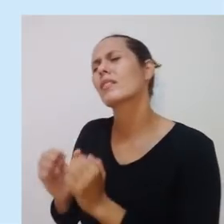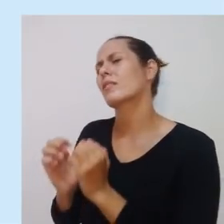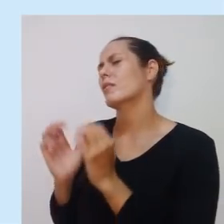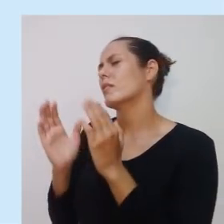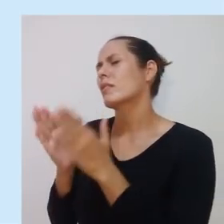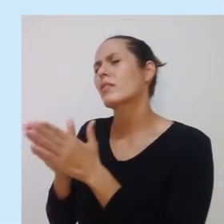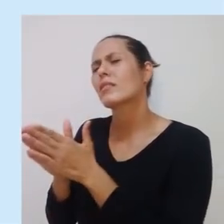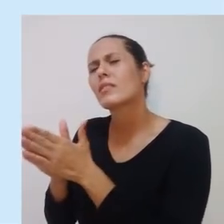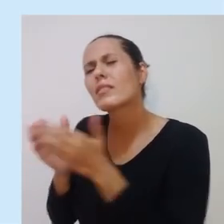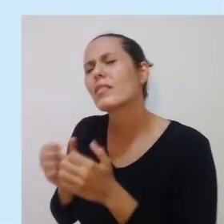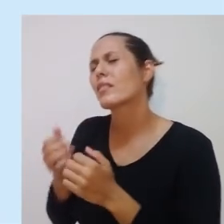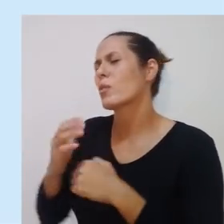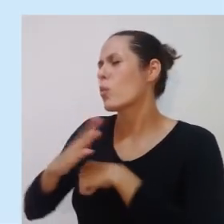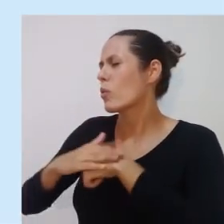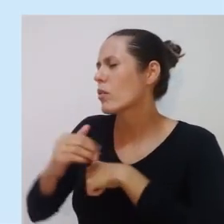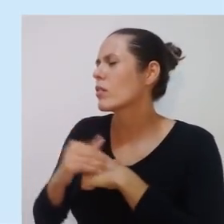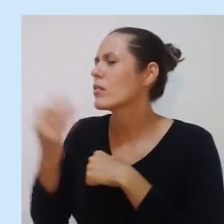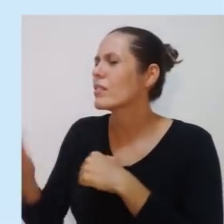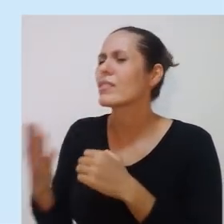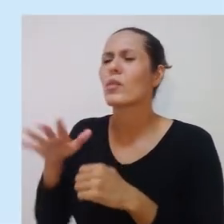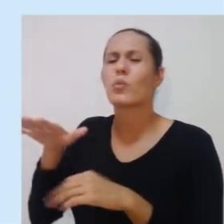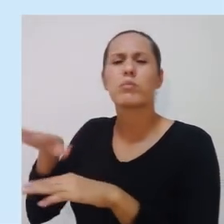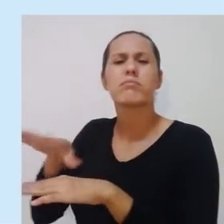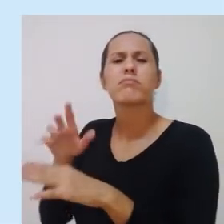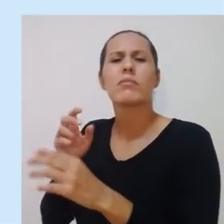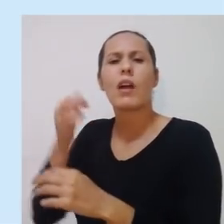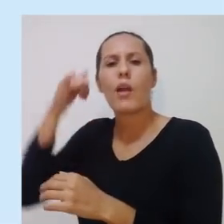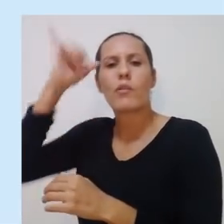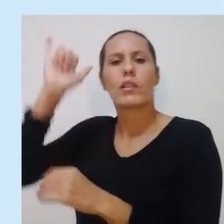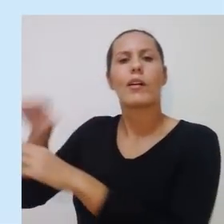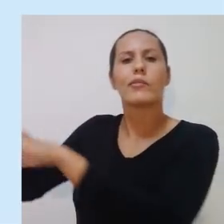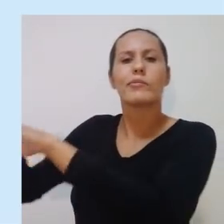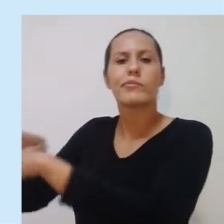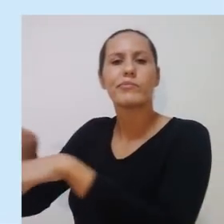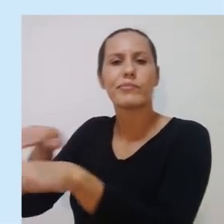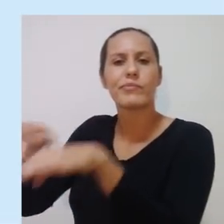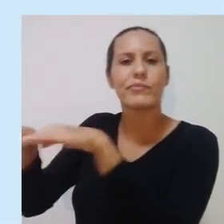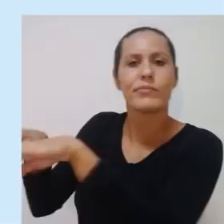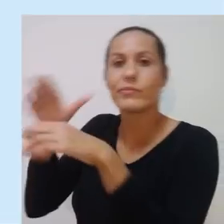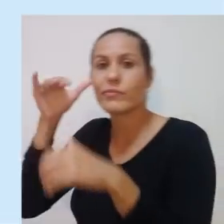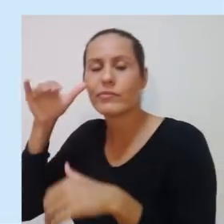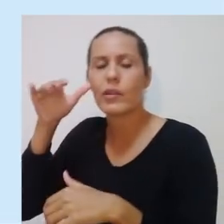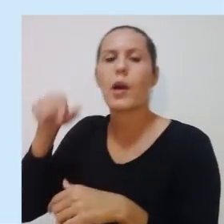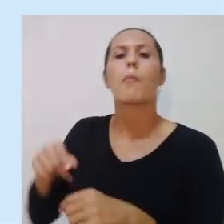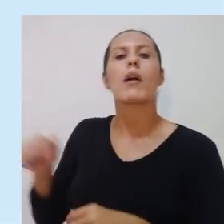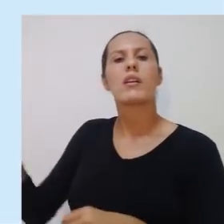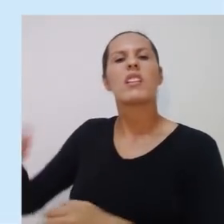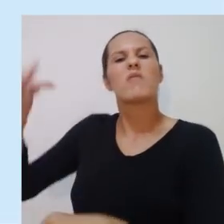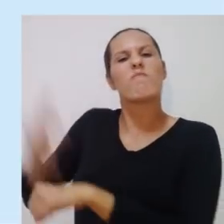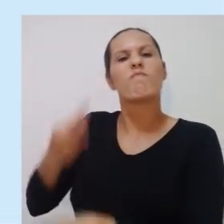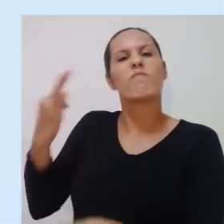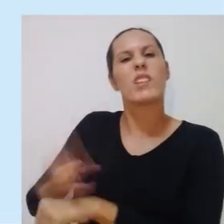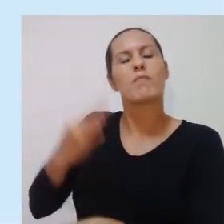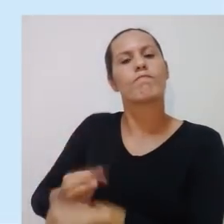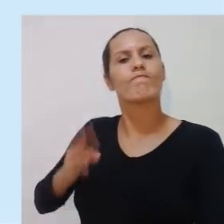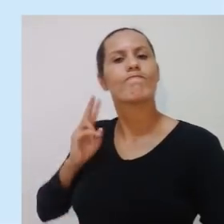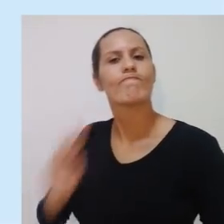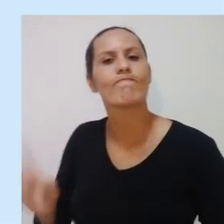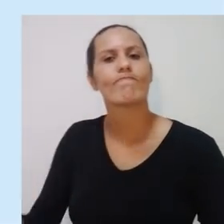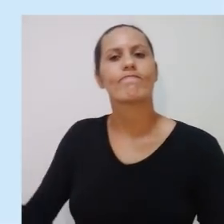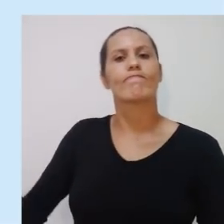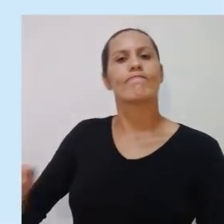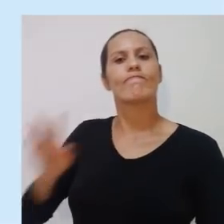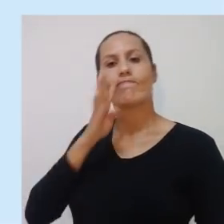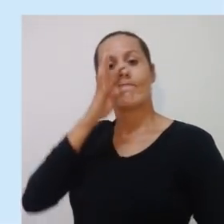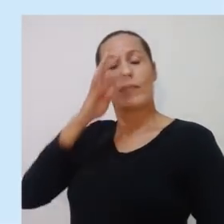informou, pediu carinhosamente ao seu filho para não continuar mexendo. Mas ele continuou